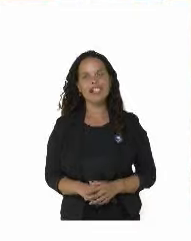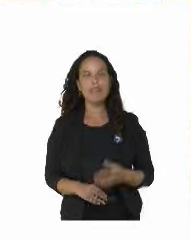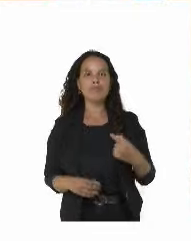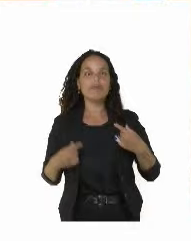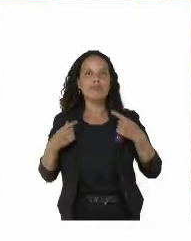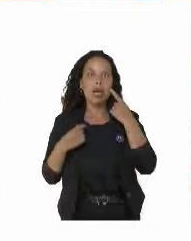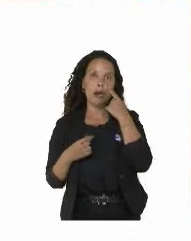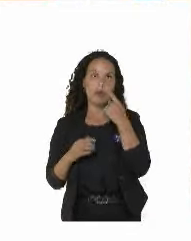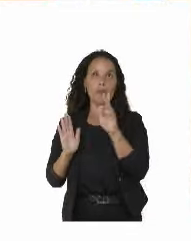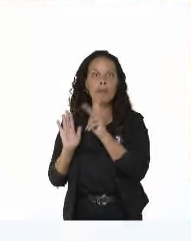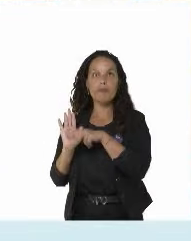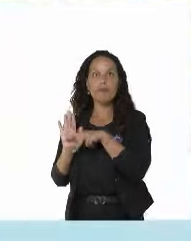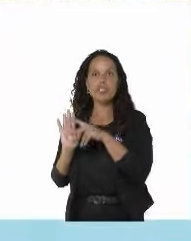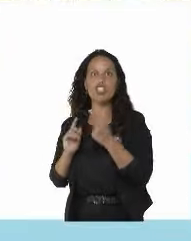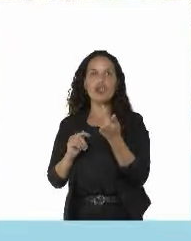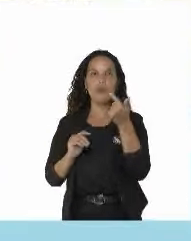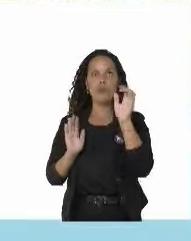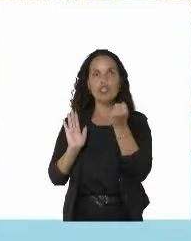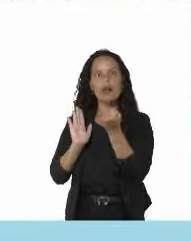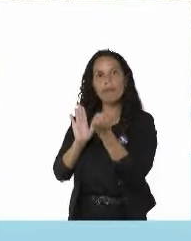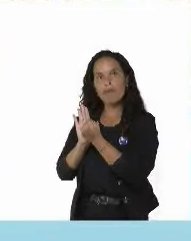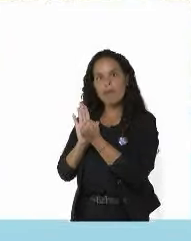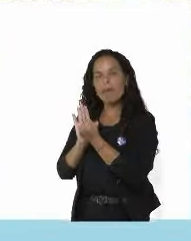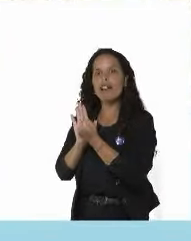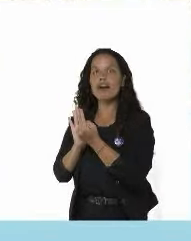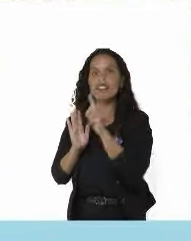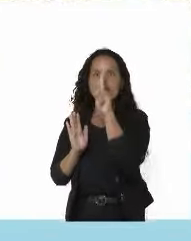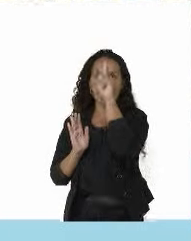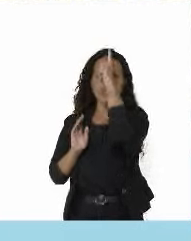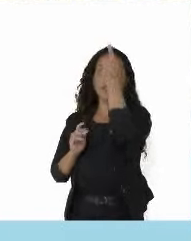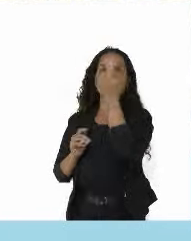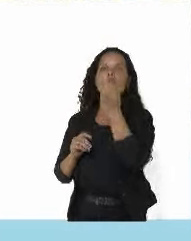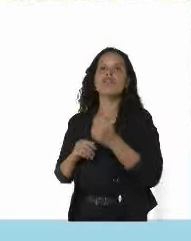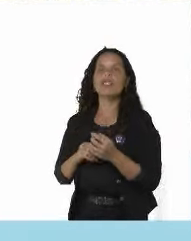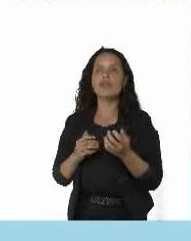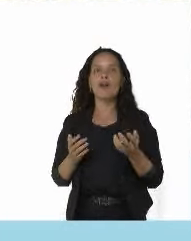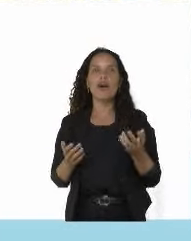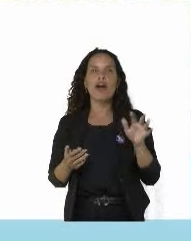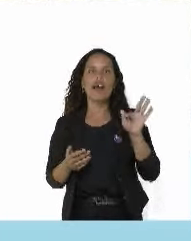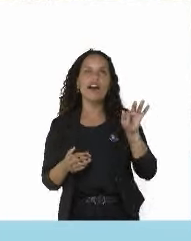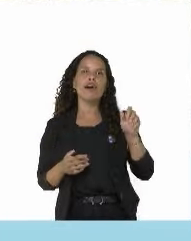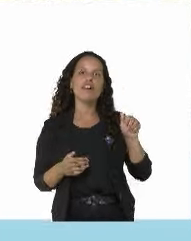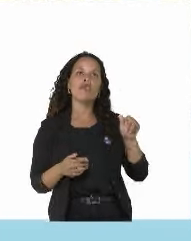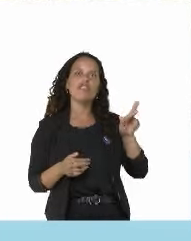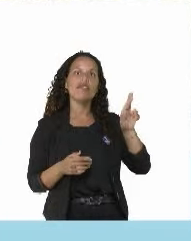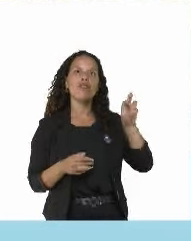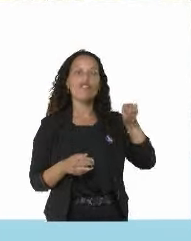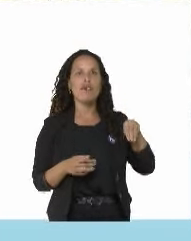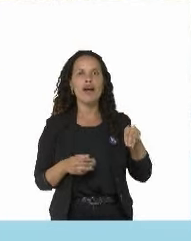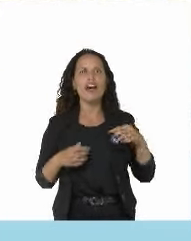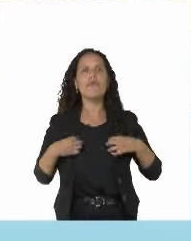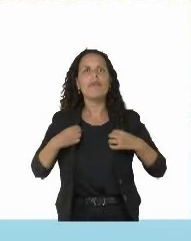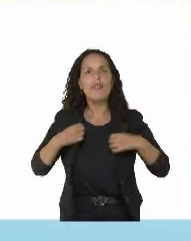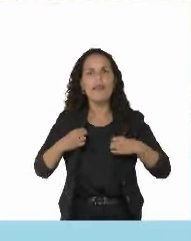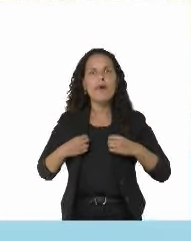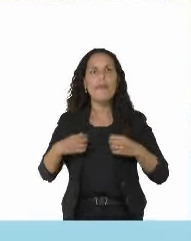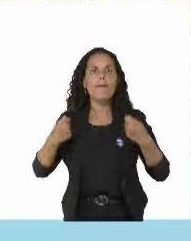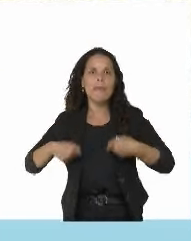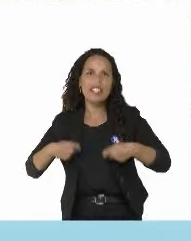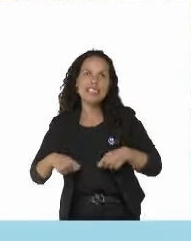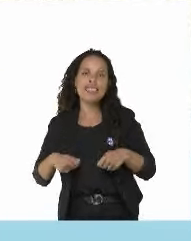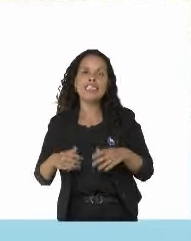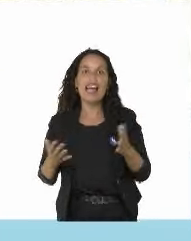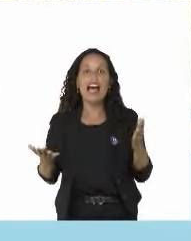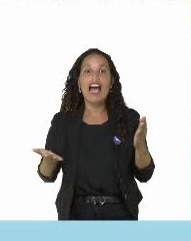Aqui foi um outro projeto com uma marca que a gente fez, teve essa ideia, né? Muita gente ali no projeto da Farm falou, vocês têm que fazer essas peças. Não rolou ainda com a